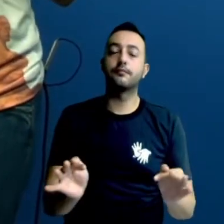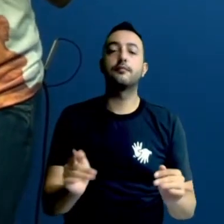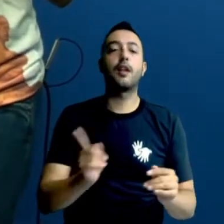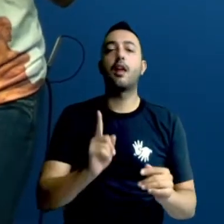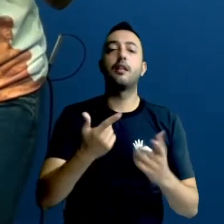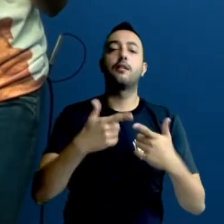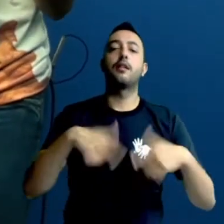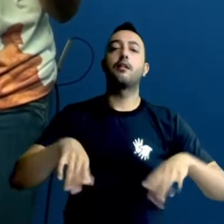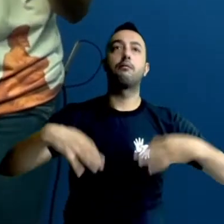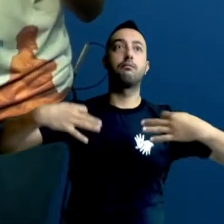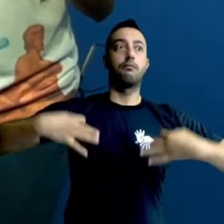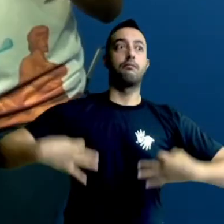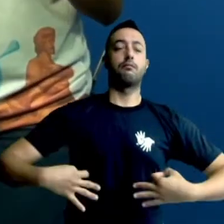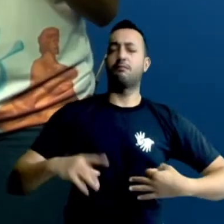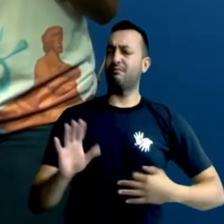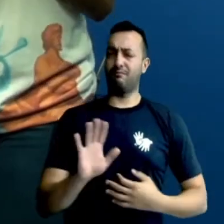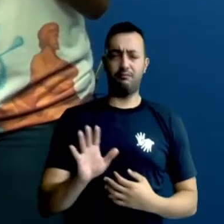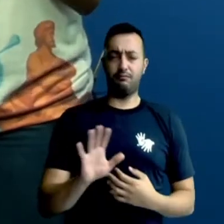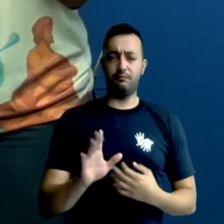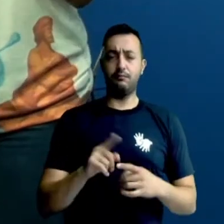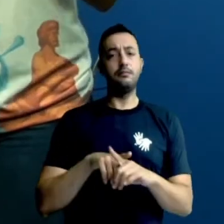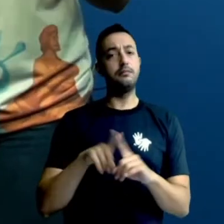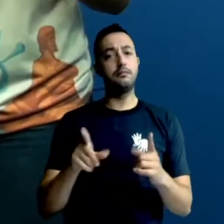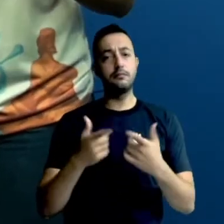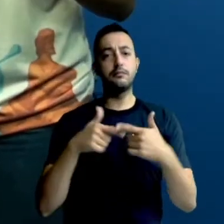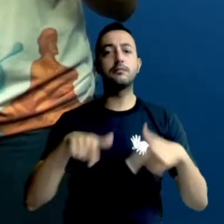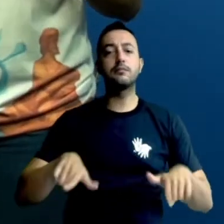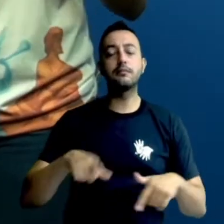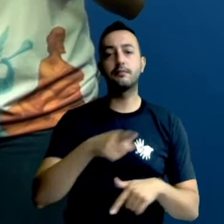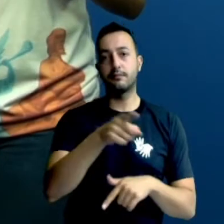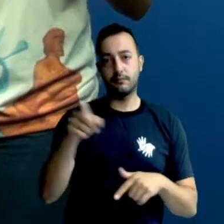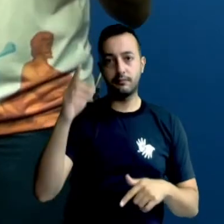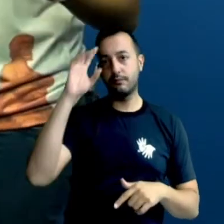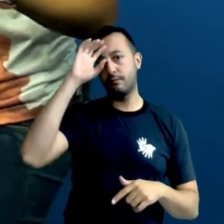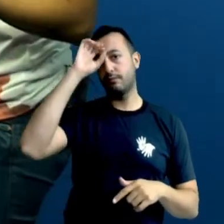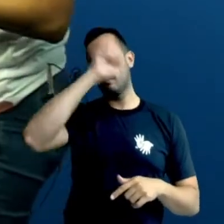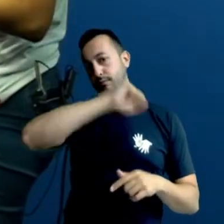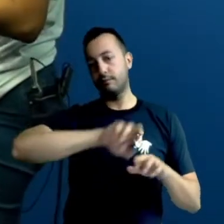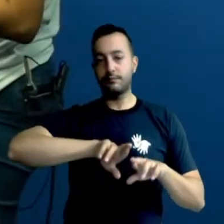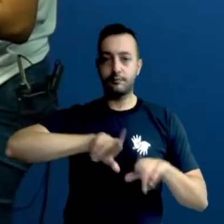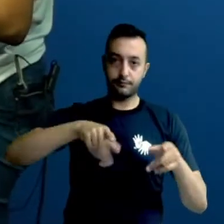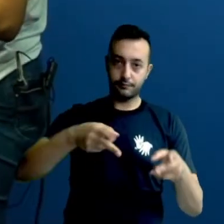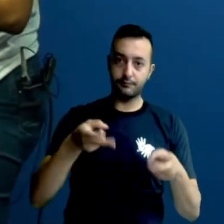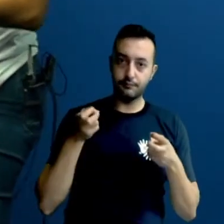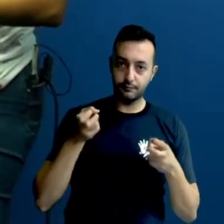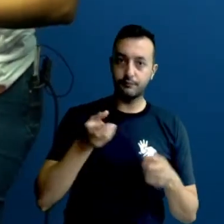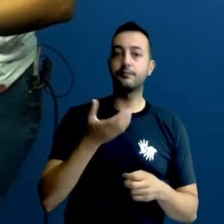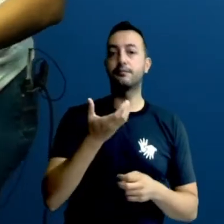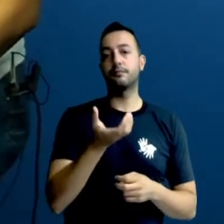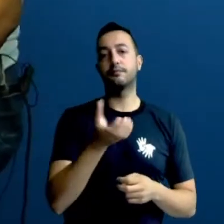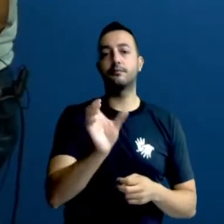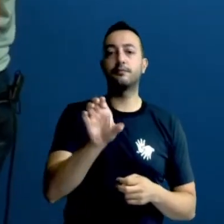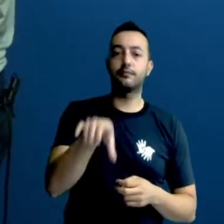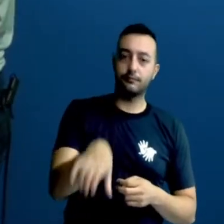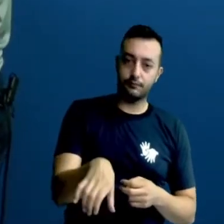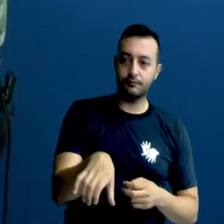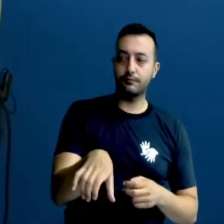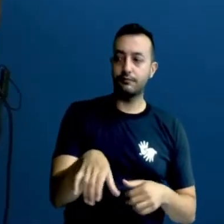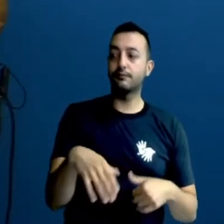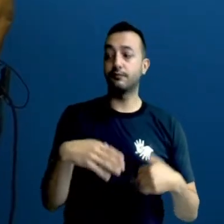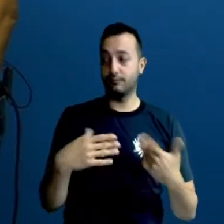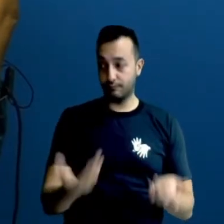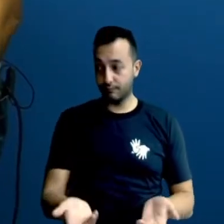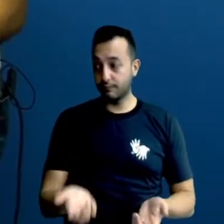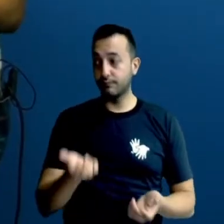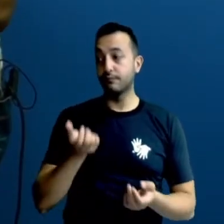é a linguagem formal, tá? Mas é uma linguagem que vai dar para vocês entenderem e diferenciar polígono côncavo de convexo. O